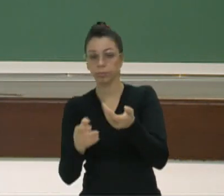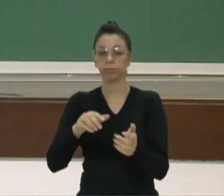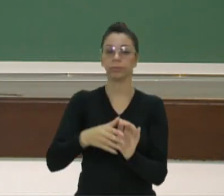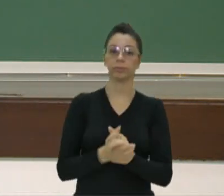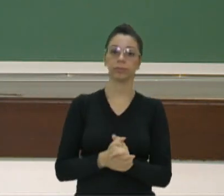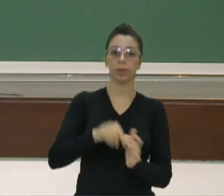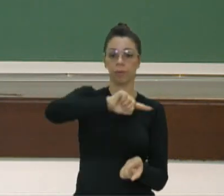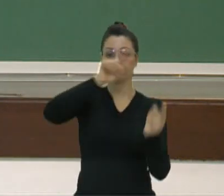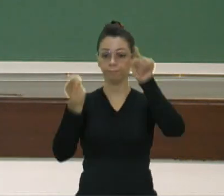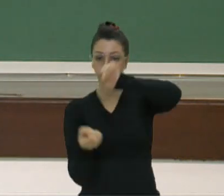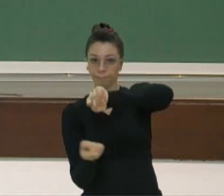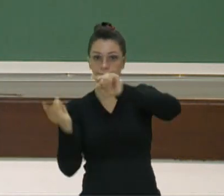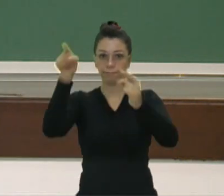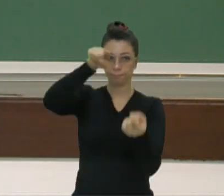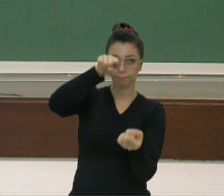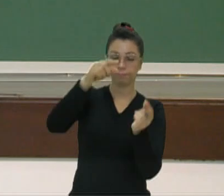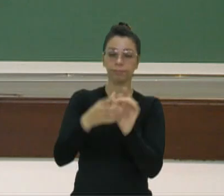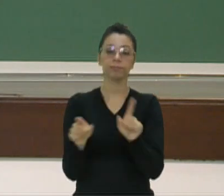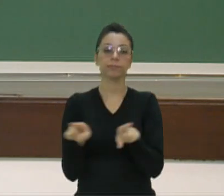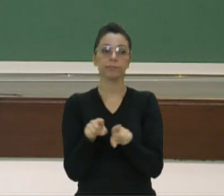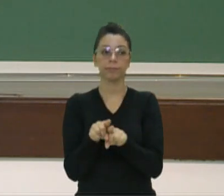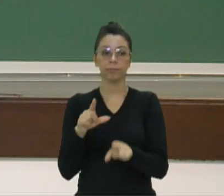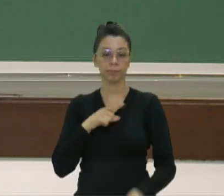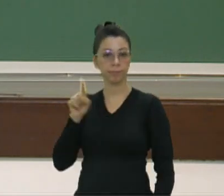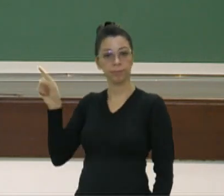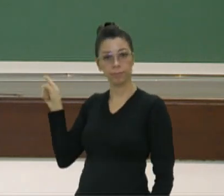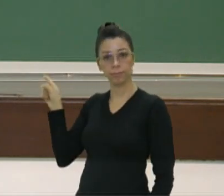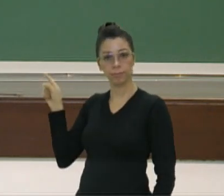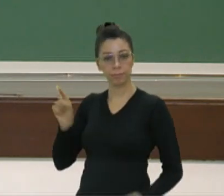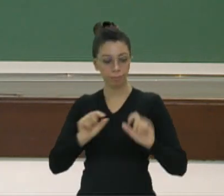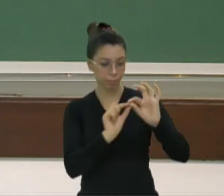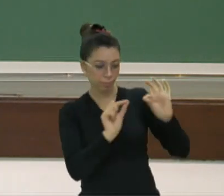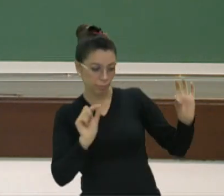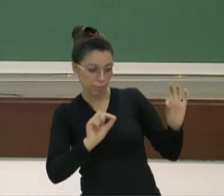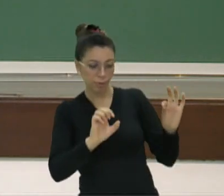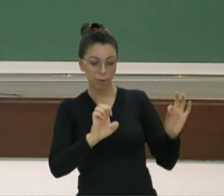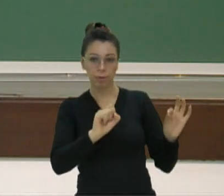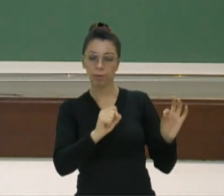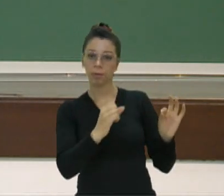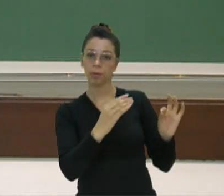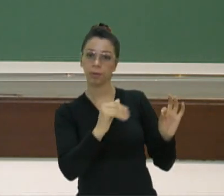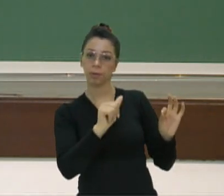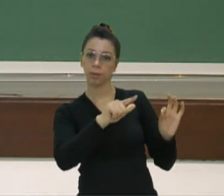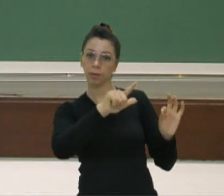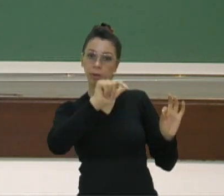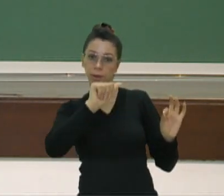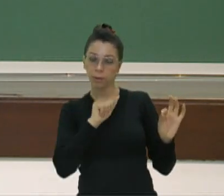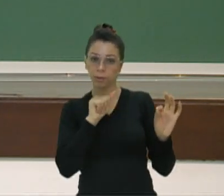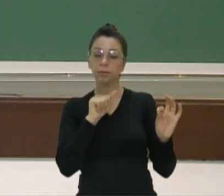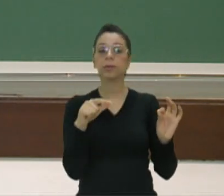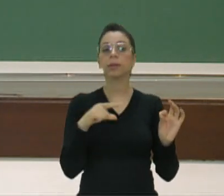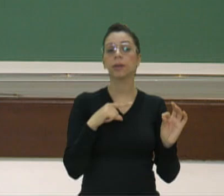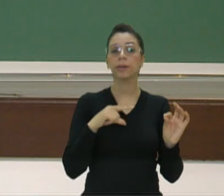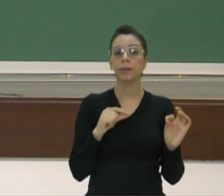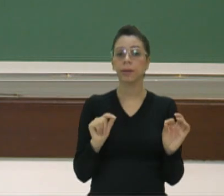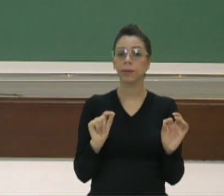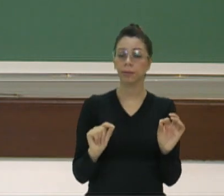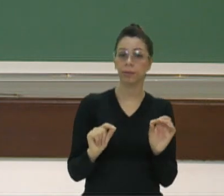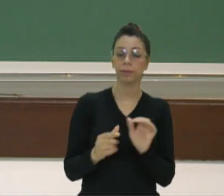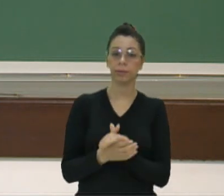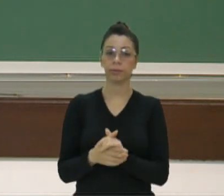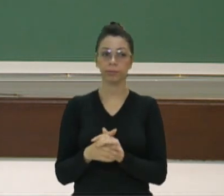Adiantando também, revisando, temos aqui a escala. Nessa escala, já falamos em outros momentos, temos aqui